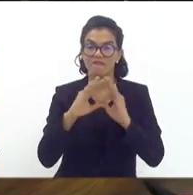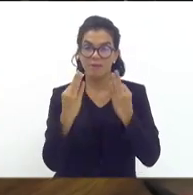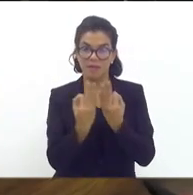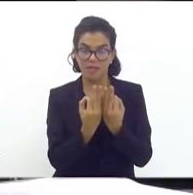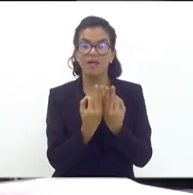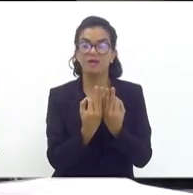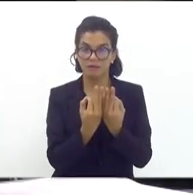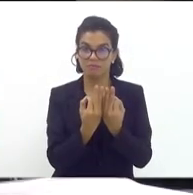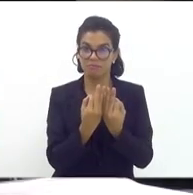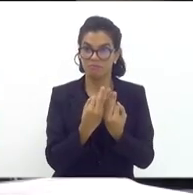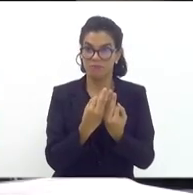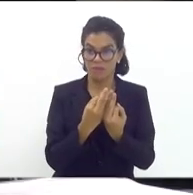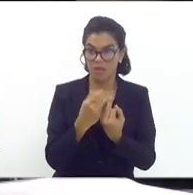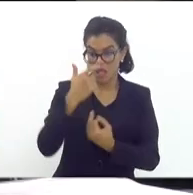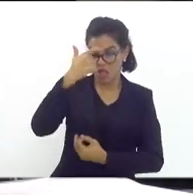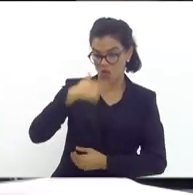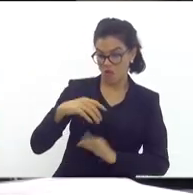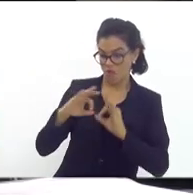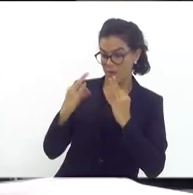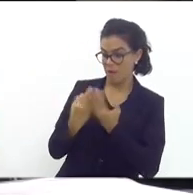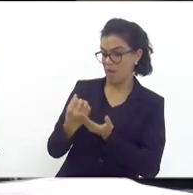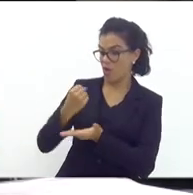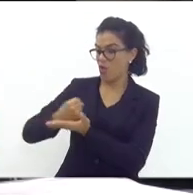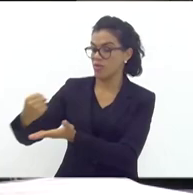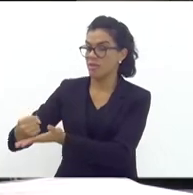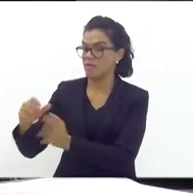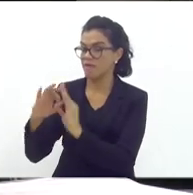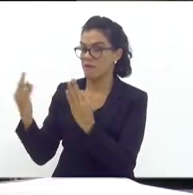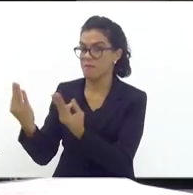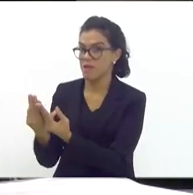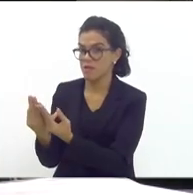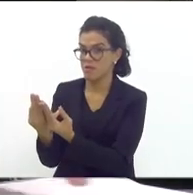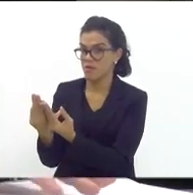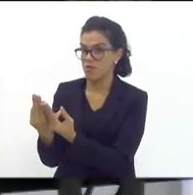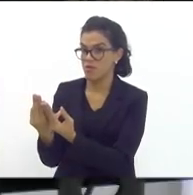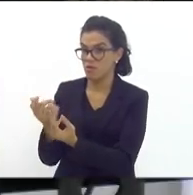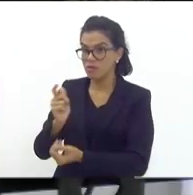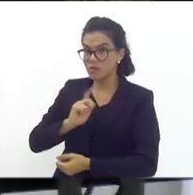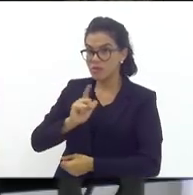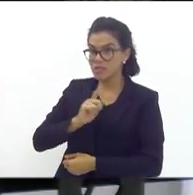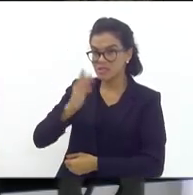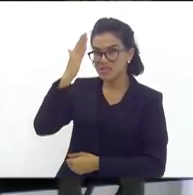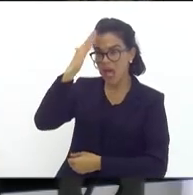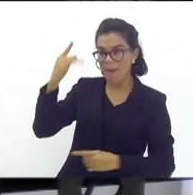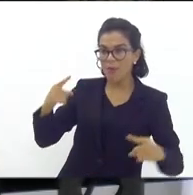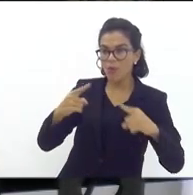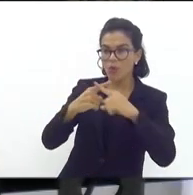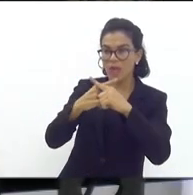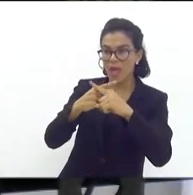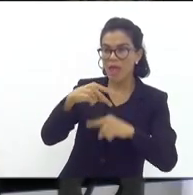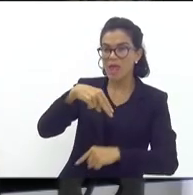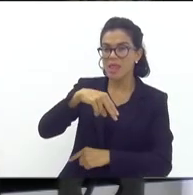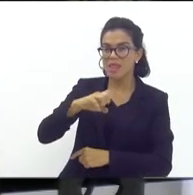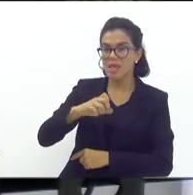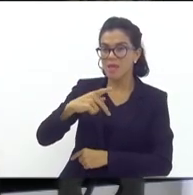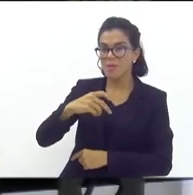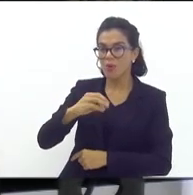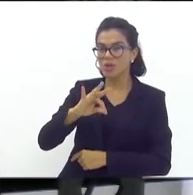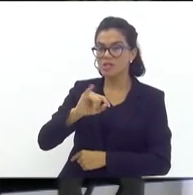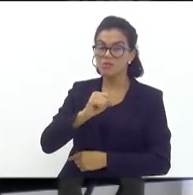existe não cruzado sou sabe o que é nepotismo cruzado não sabe Presidente